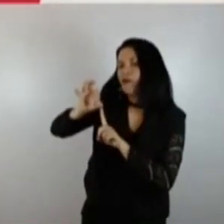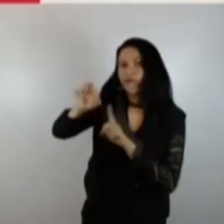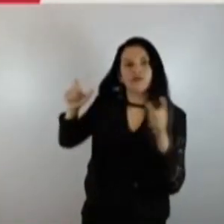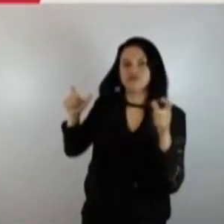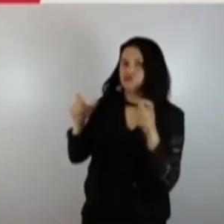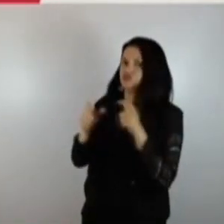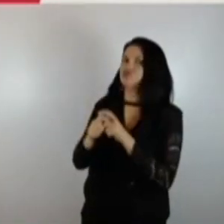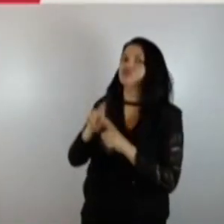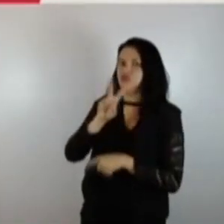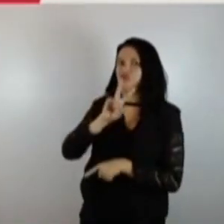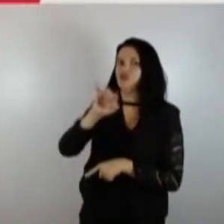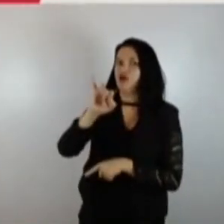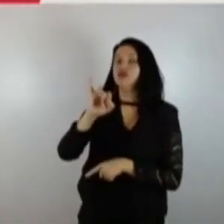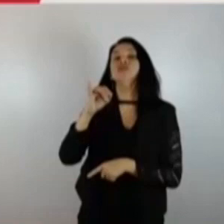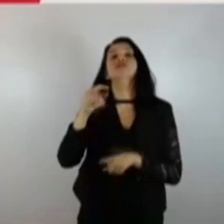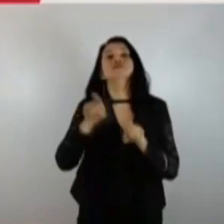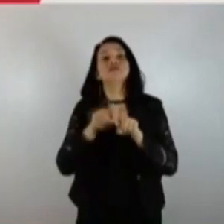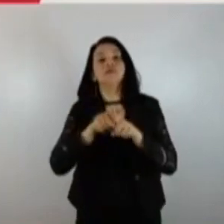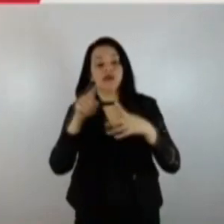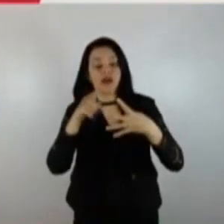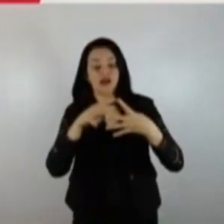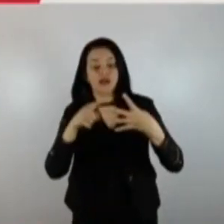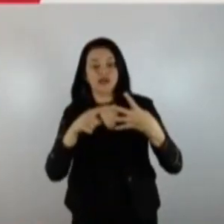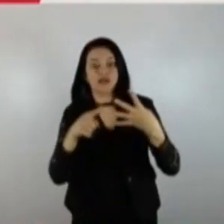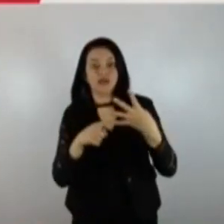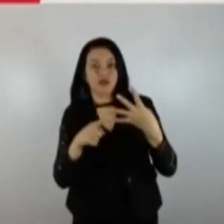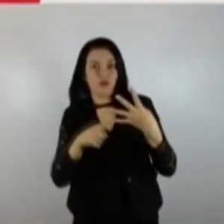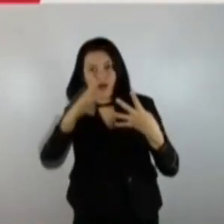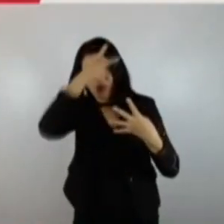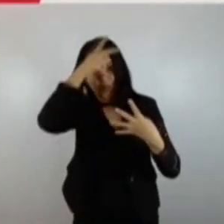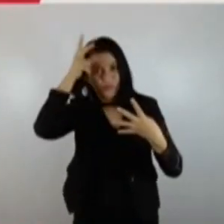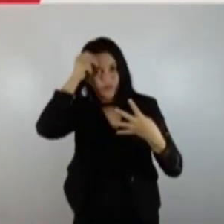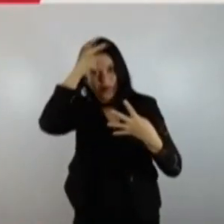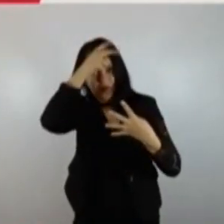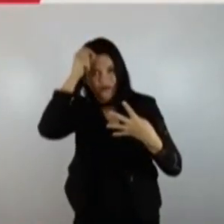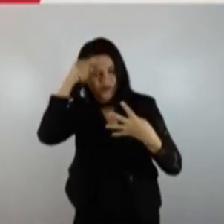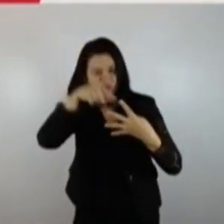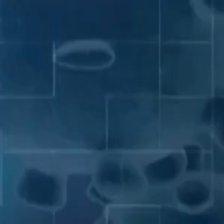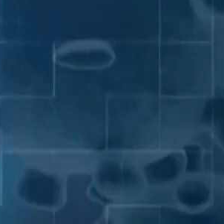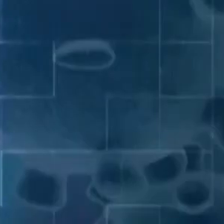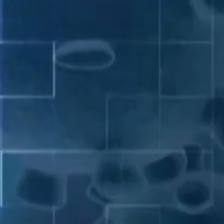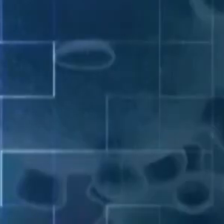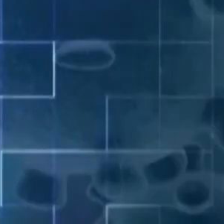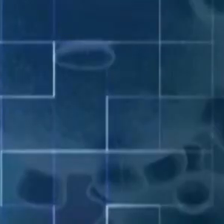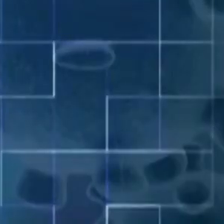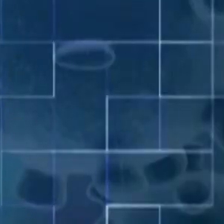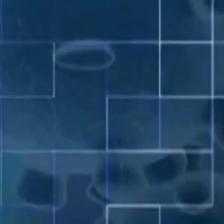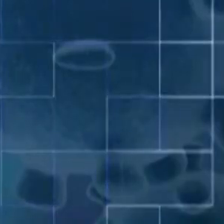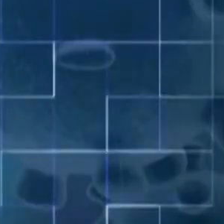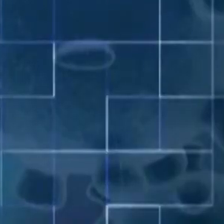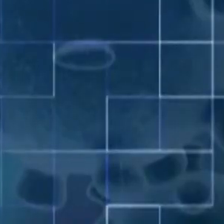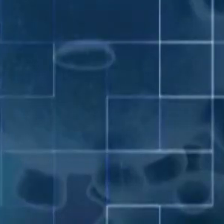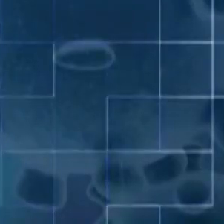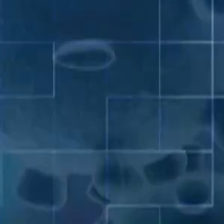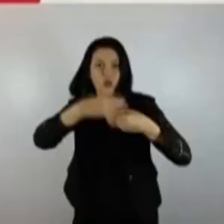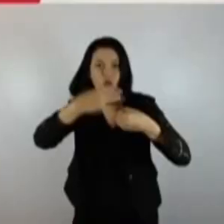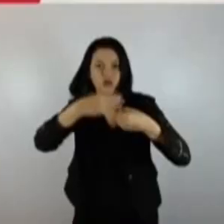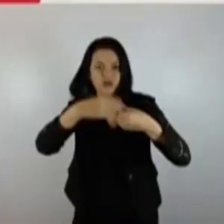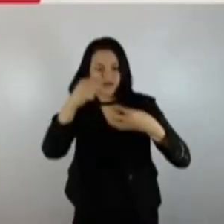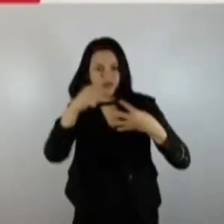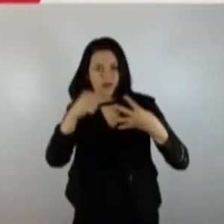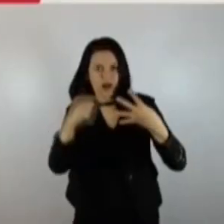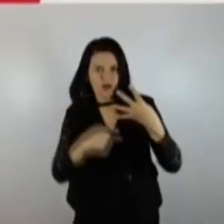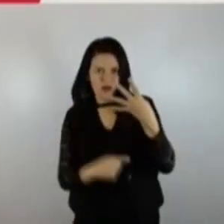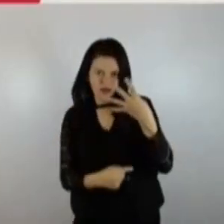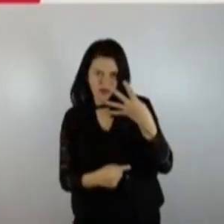do Estado, também às quatro prefeituras, porque há atribuições que são de competência municipal. Controle das feiras.